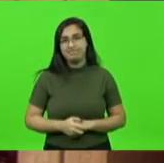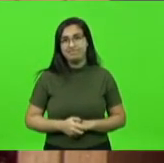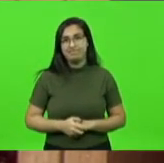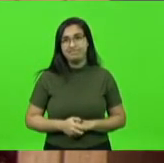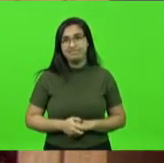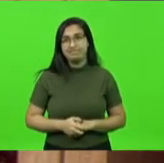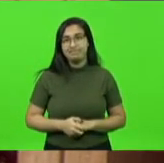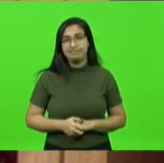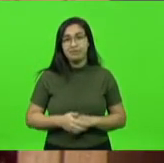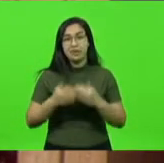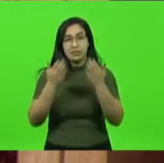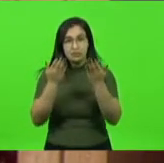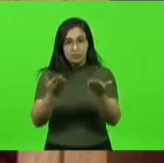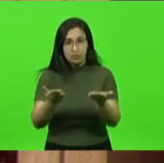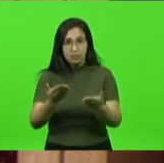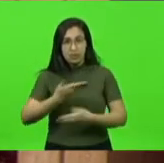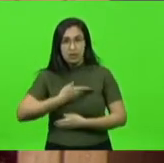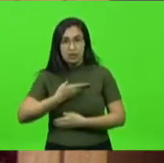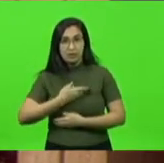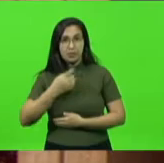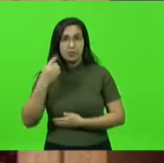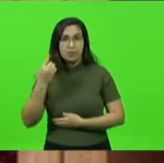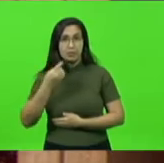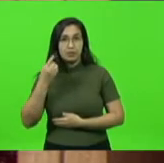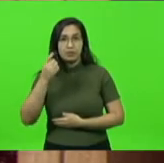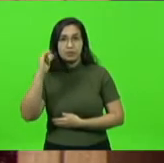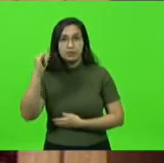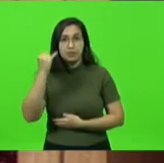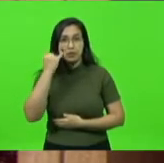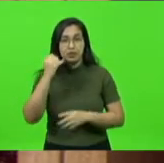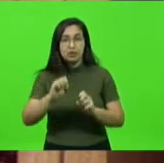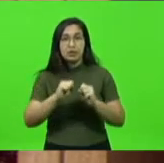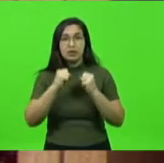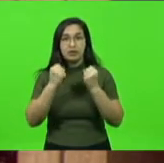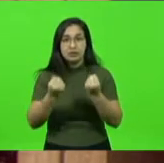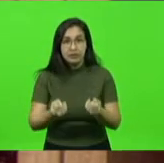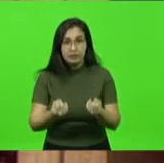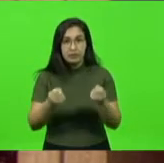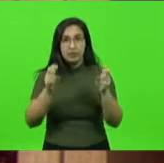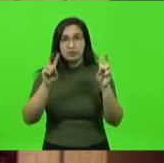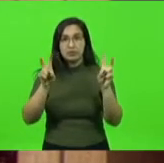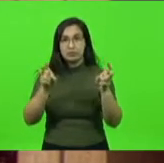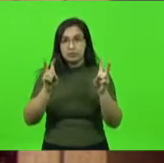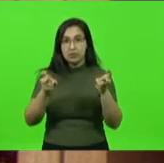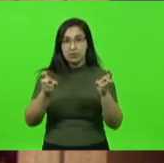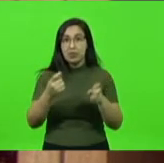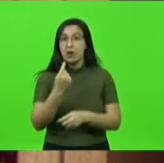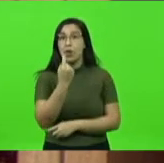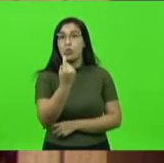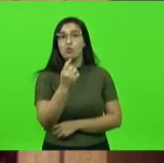Jessé, que tem feito a defesa dessa causa. Tem um argumento só que eu não posso admitir,